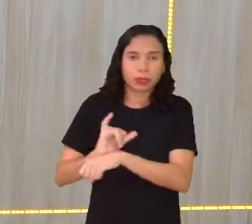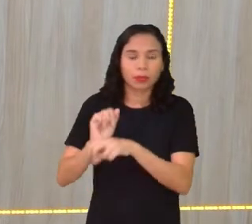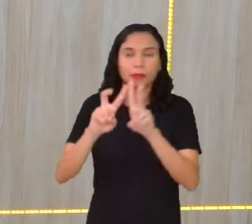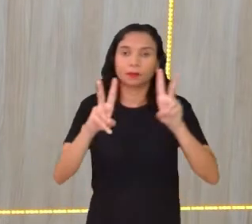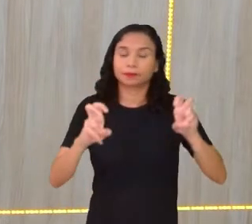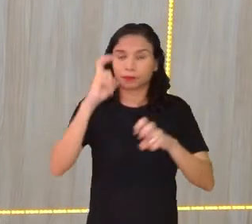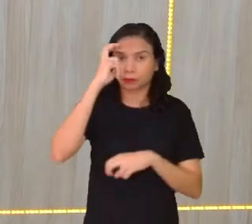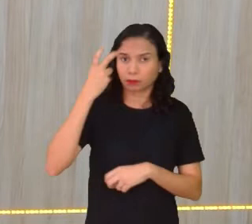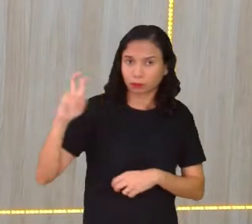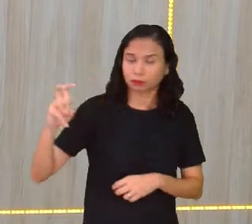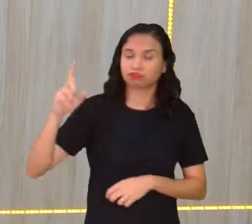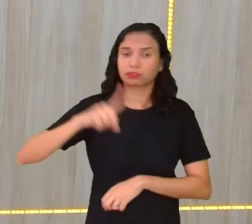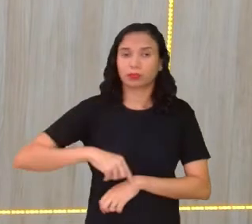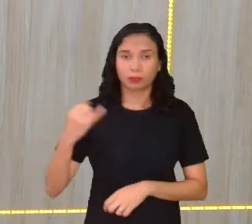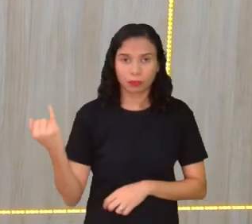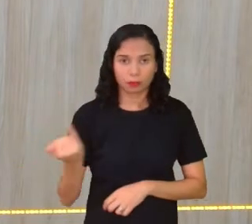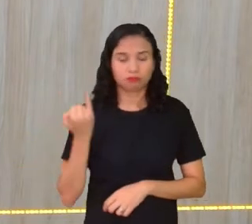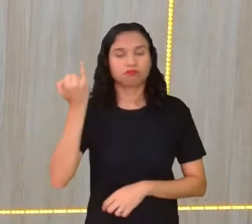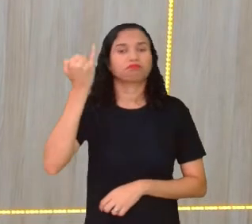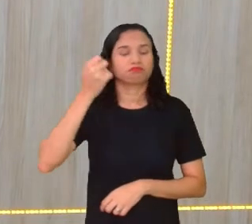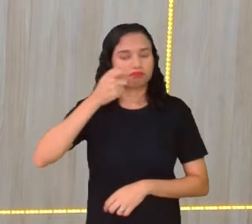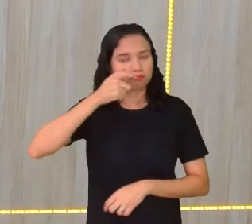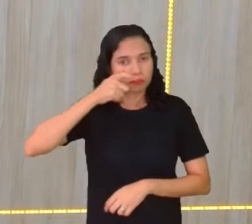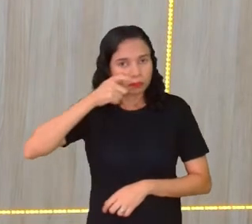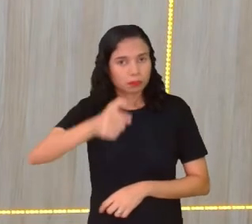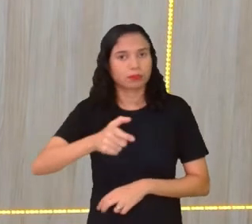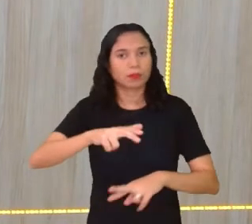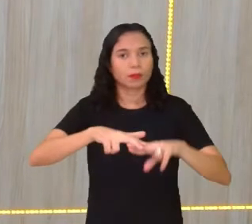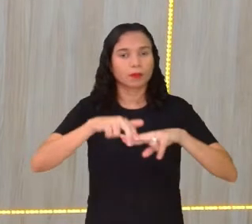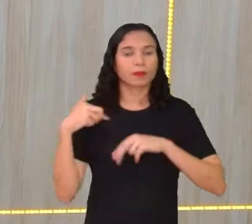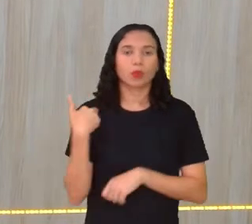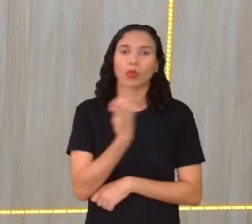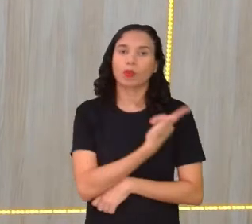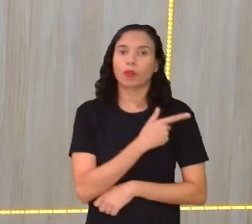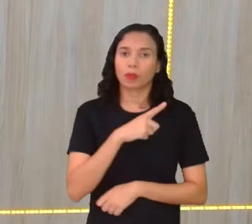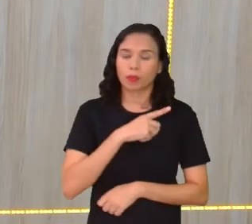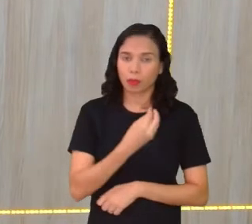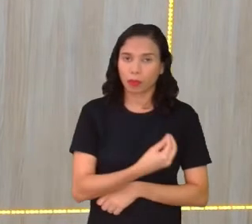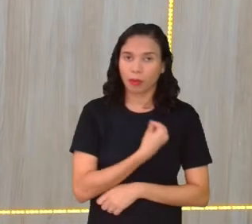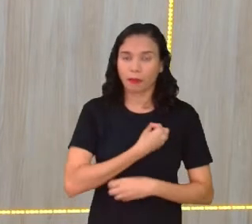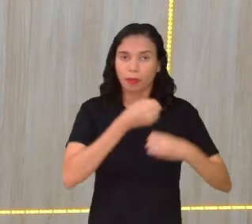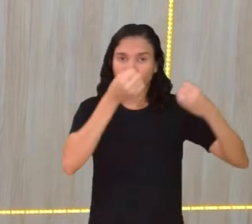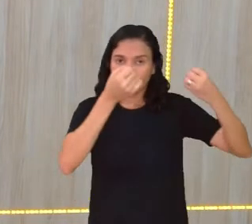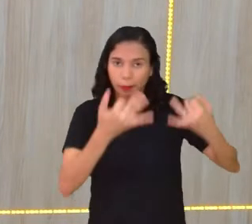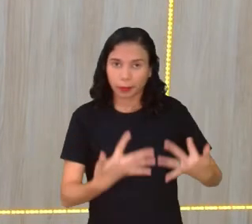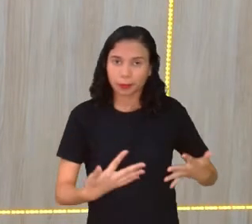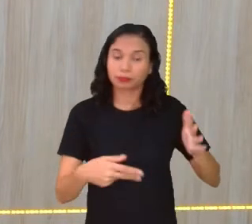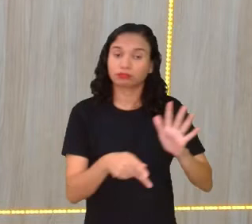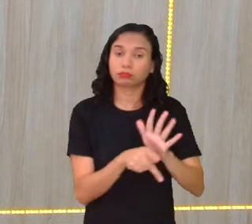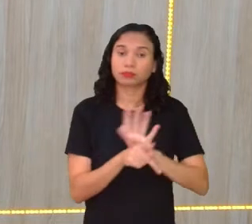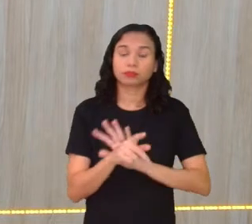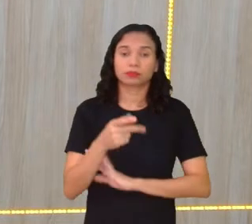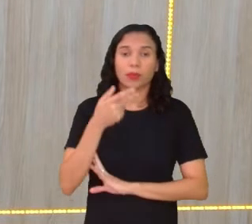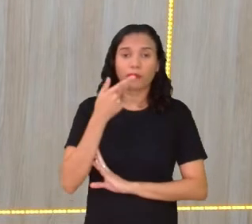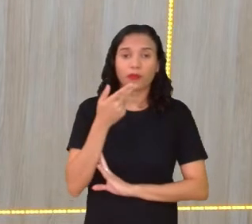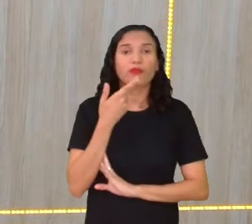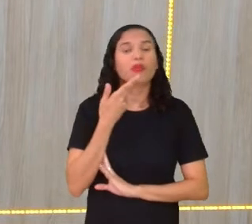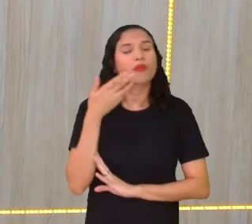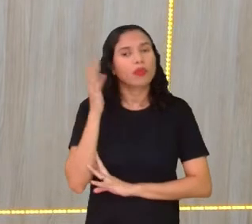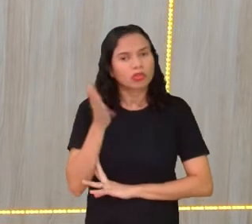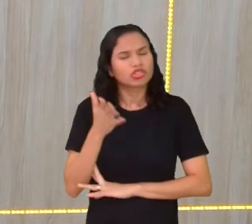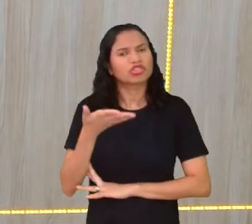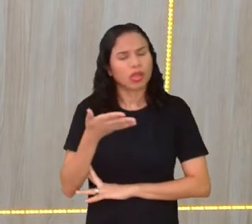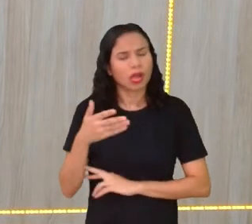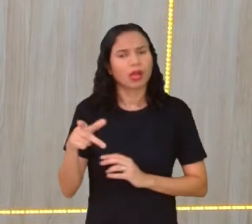cultura islâmica muito interessante. Então a gente tem aí o relato dele, né, falando aí que já